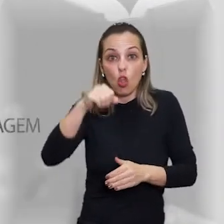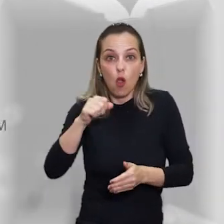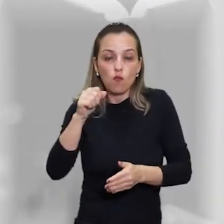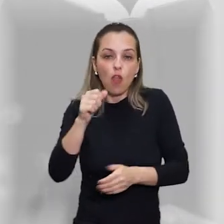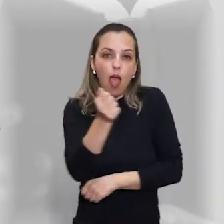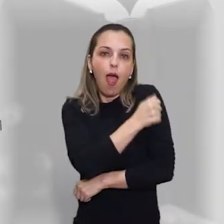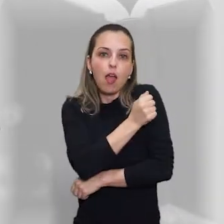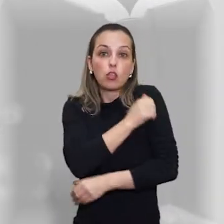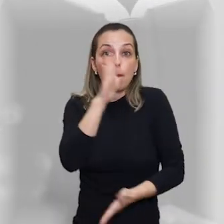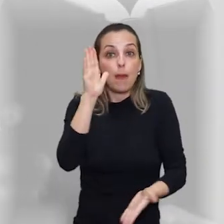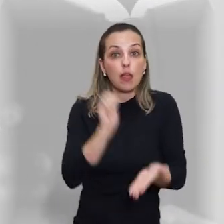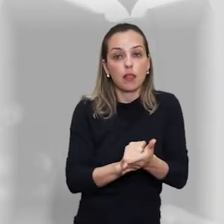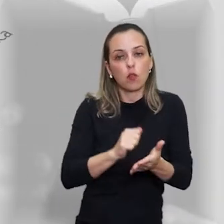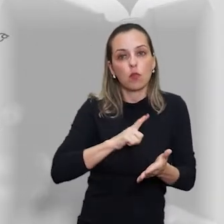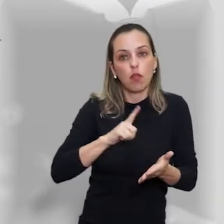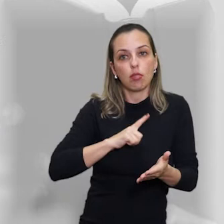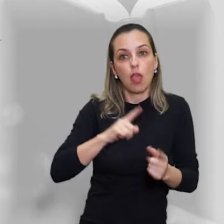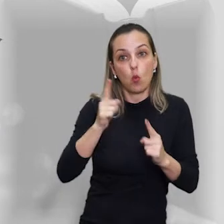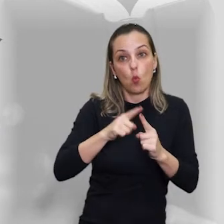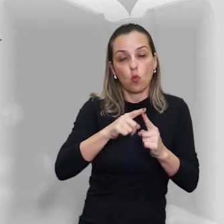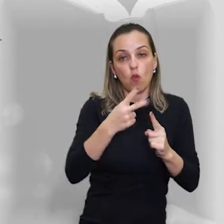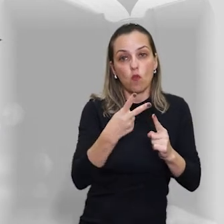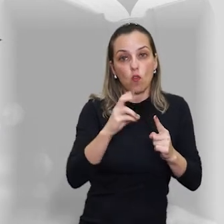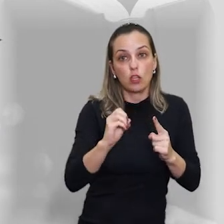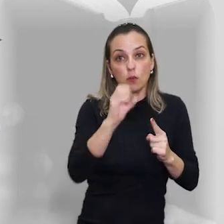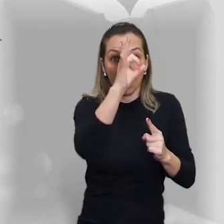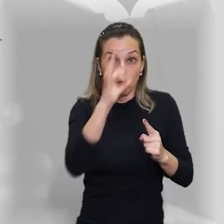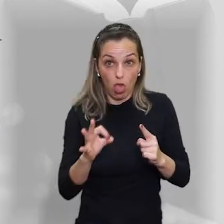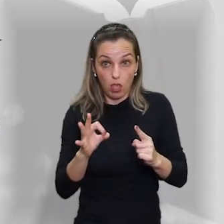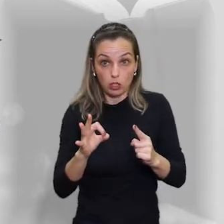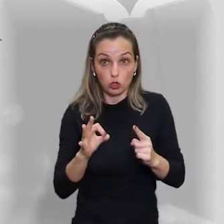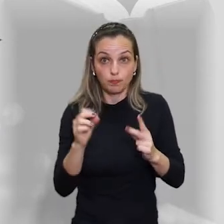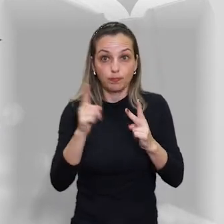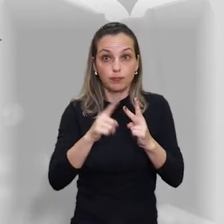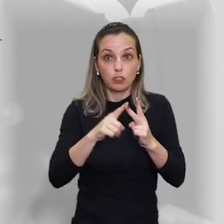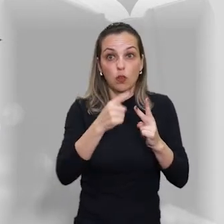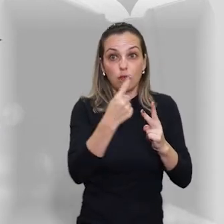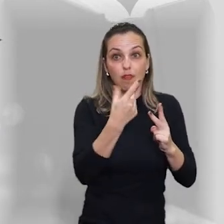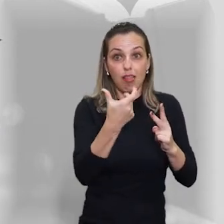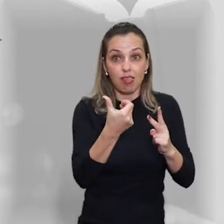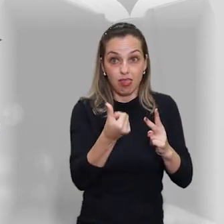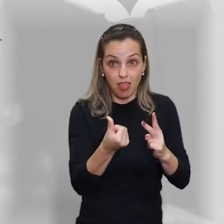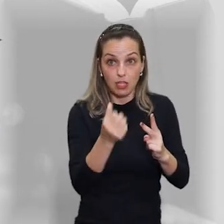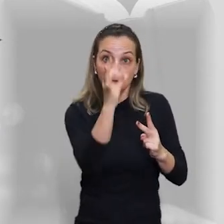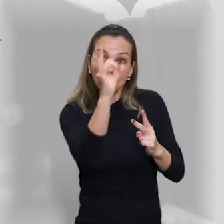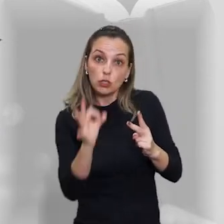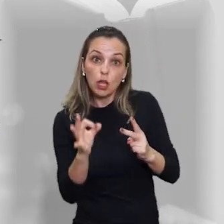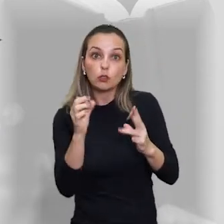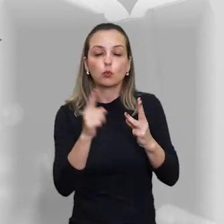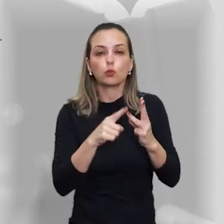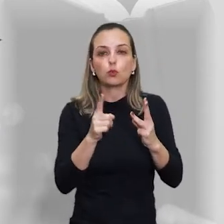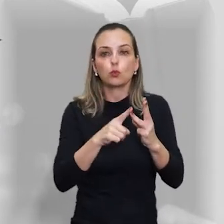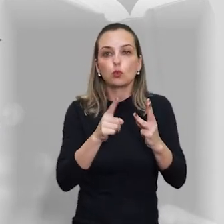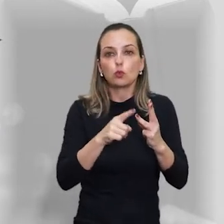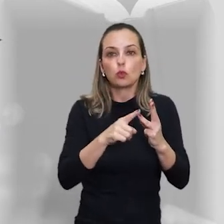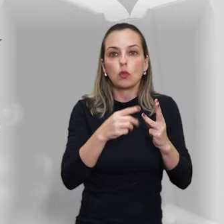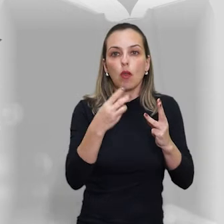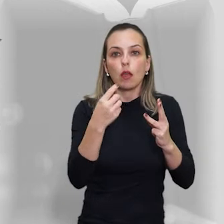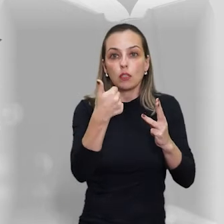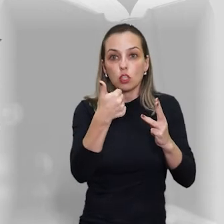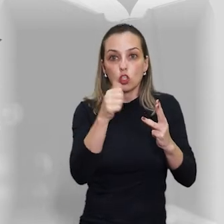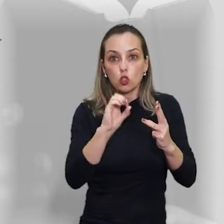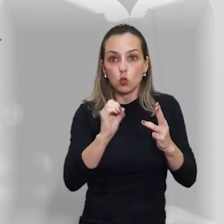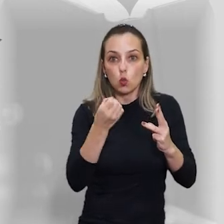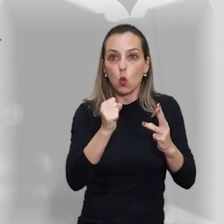regularmente matriculados em 2019, pretos e pardos são cerca de 20% dos estudantes da Faculdade de Ciências e